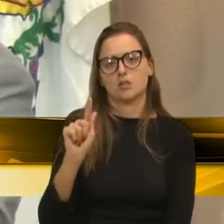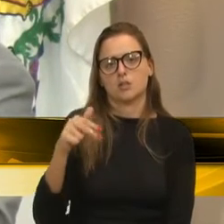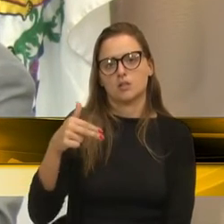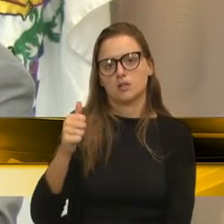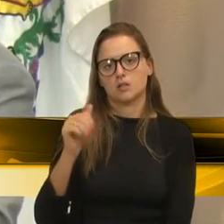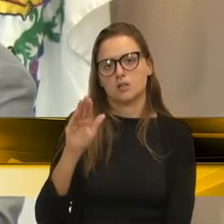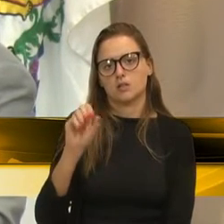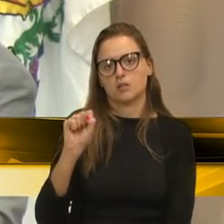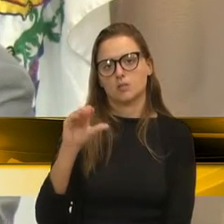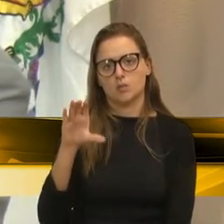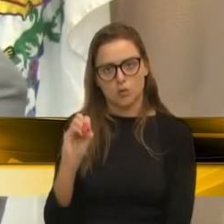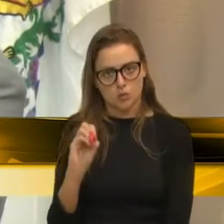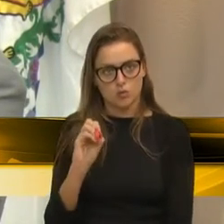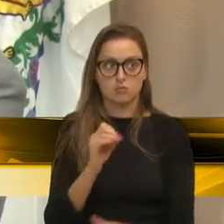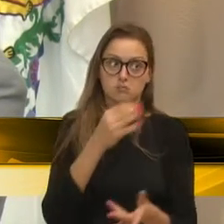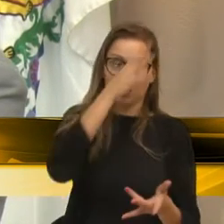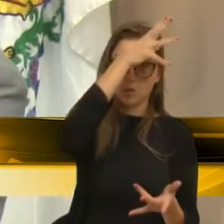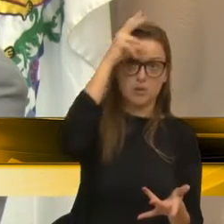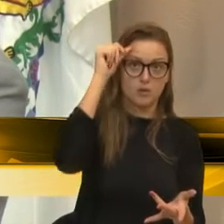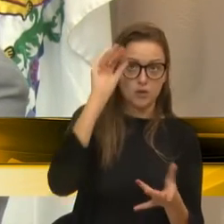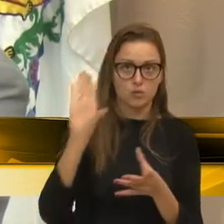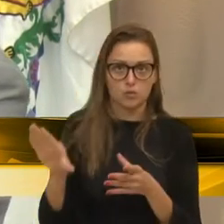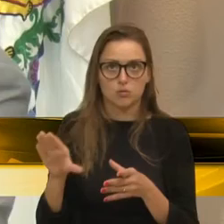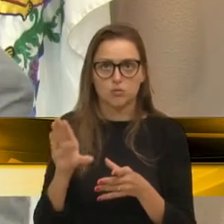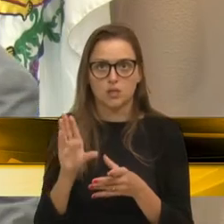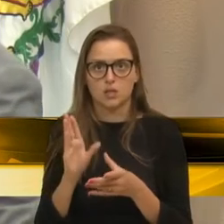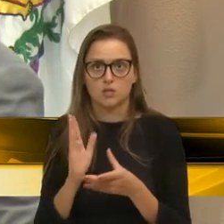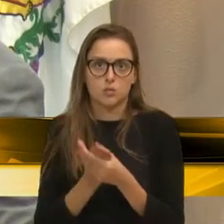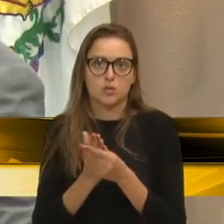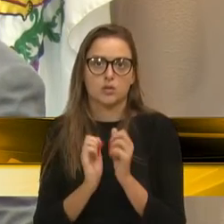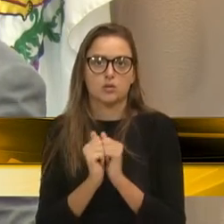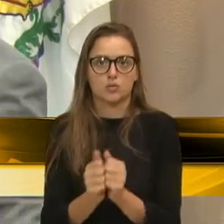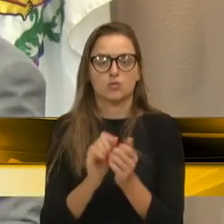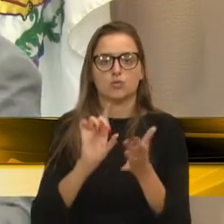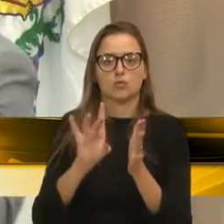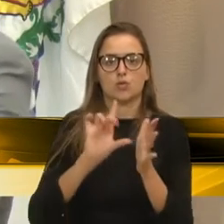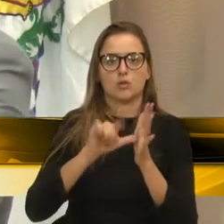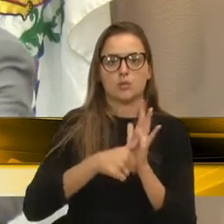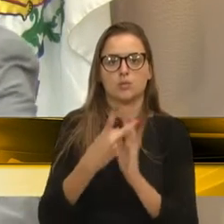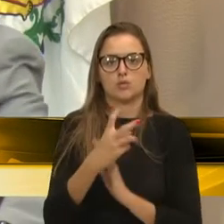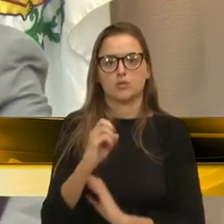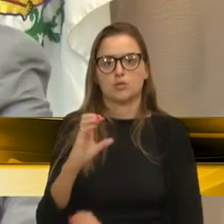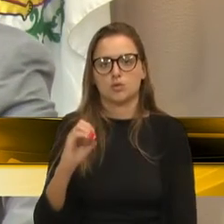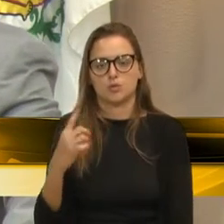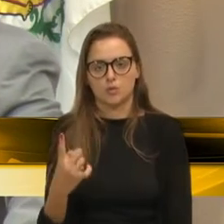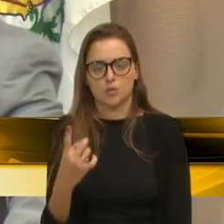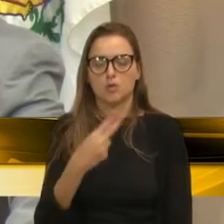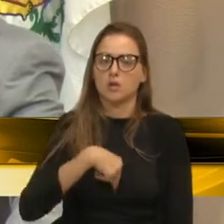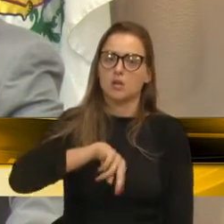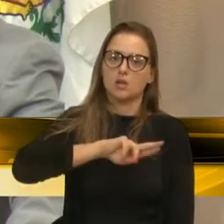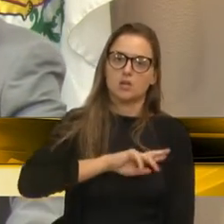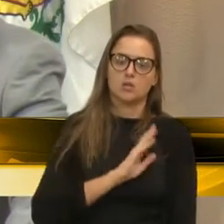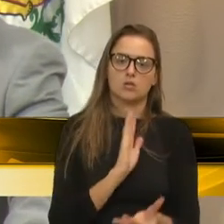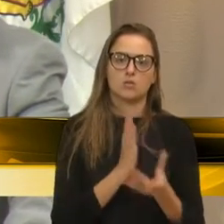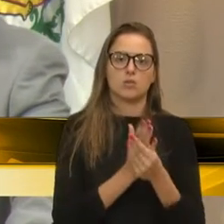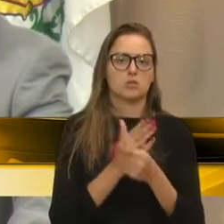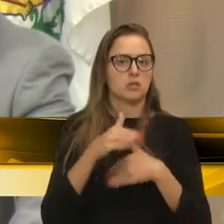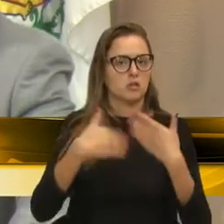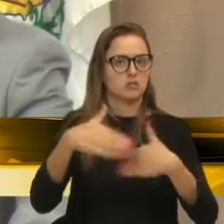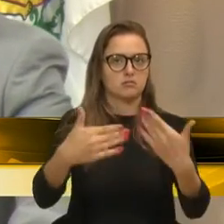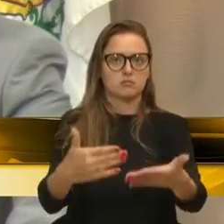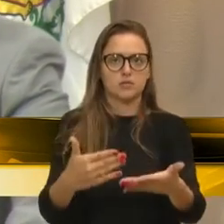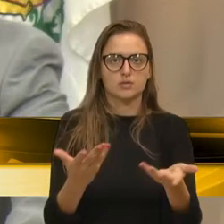em que Caxias do Sul foi incluído no processo a partir somente de 2001. E nós passamos aí tanto tempo com o processo correndo,